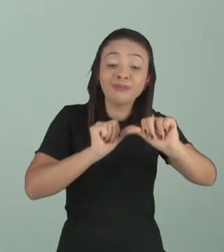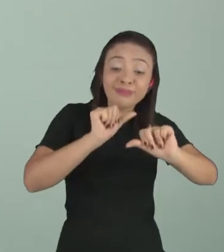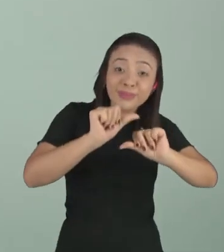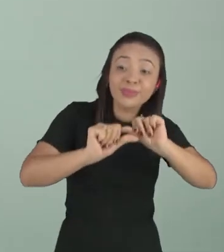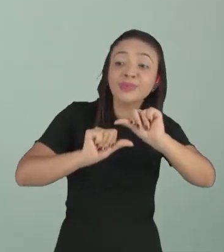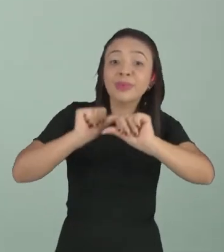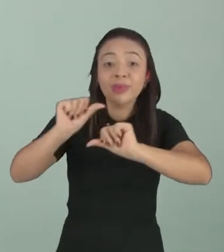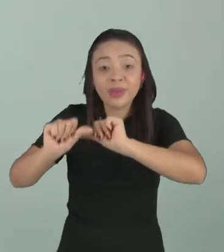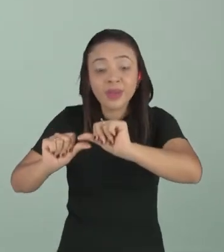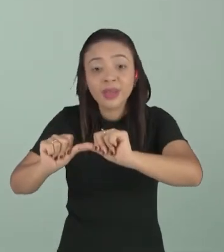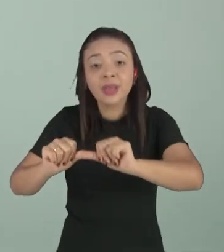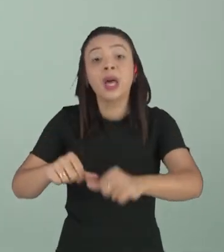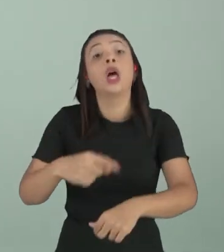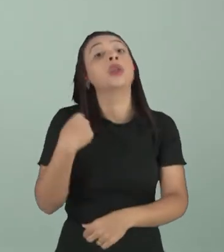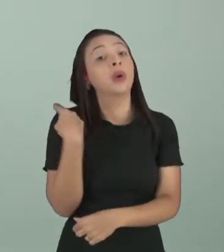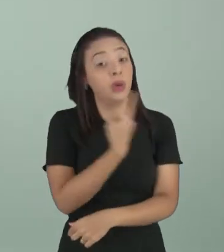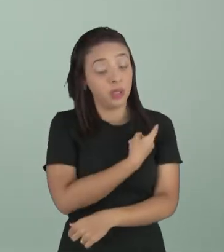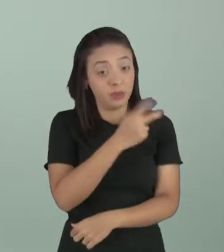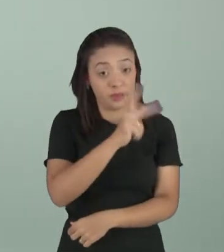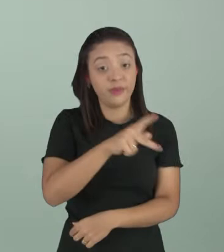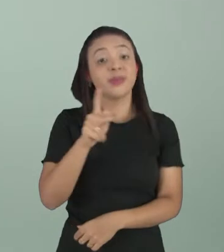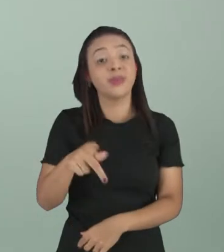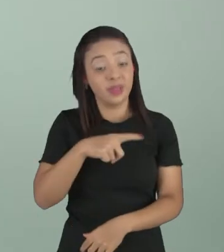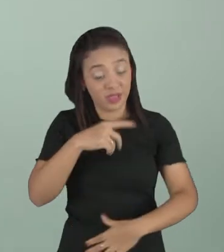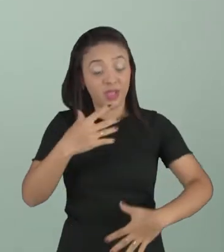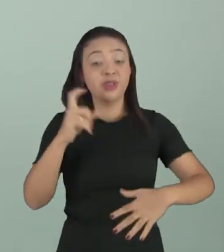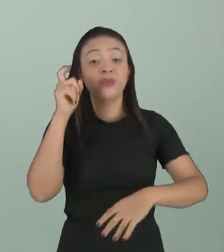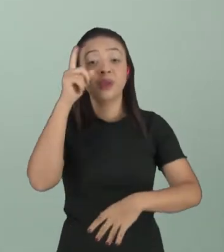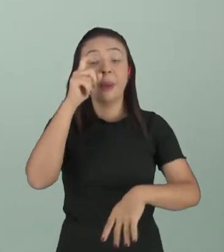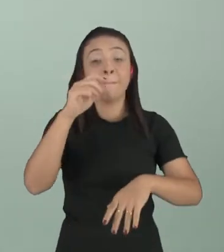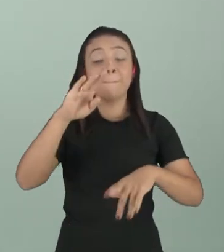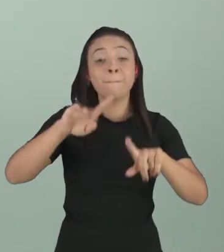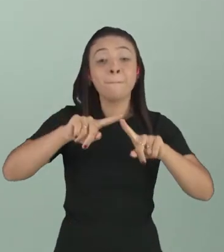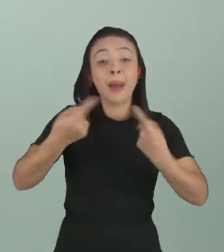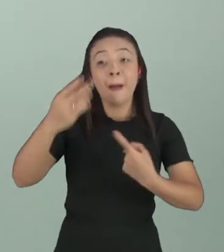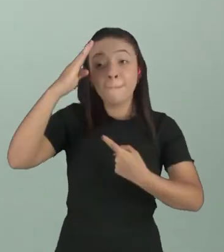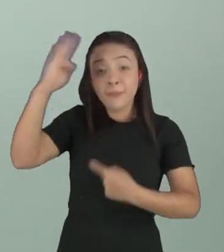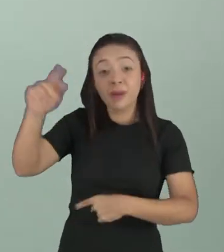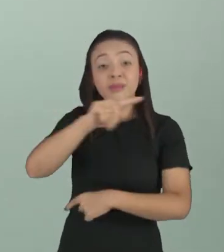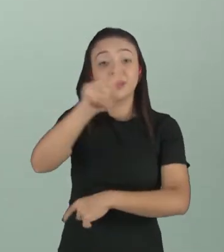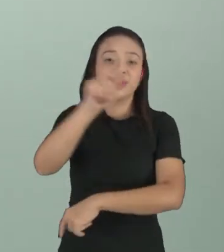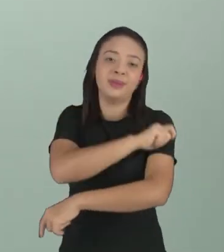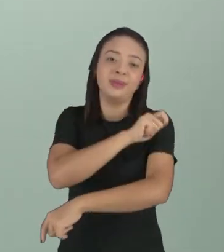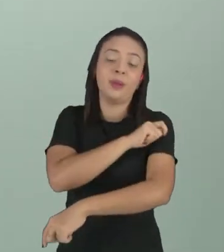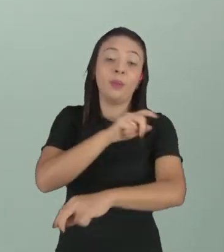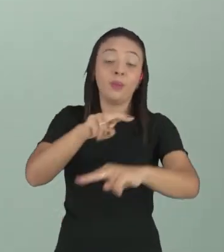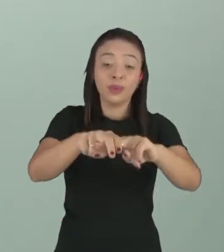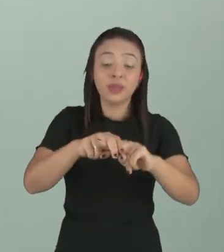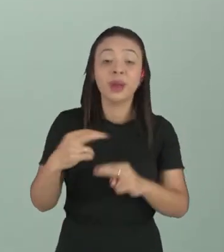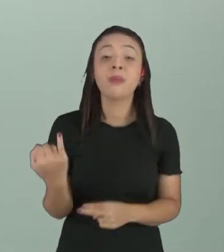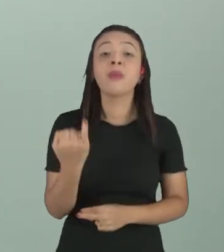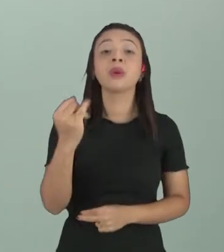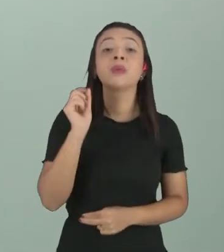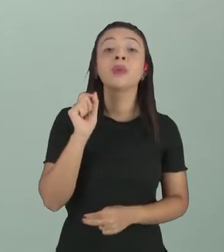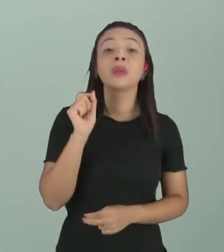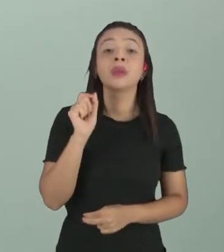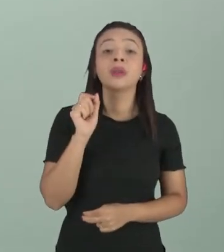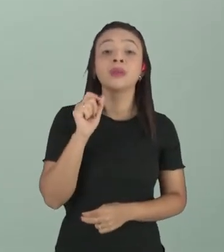mudanças entre nós professores e principalmente vocês. Então, é sempre importante consultar os